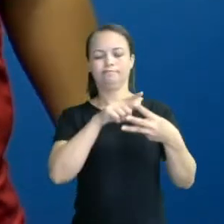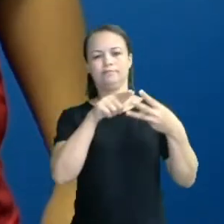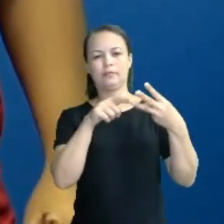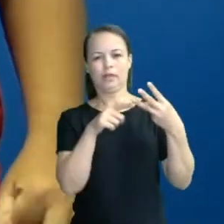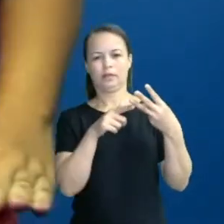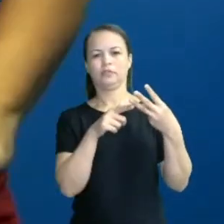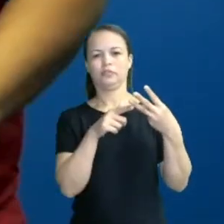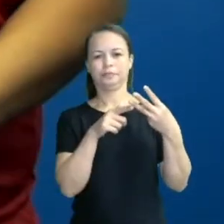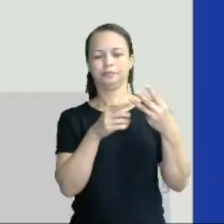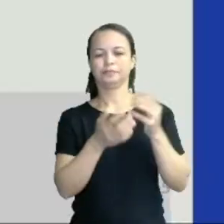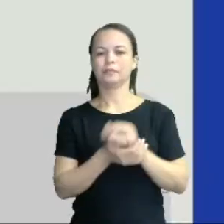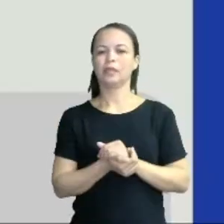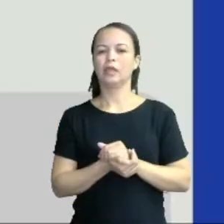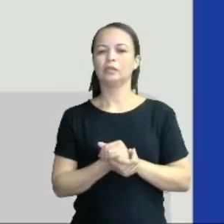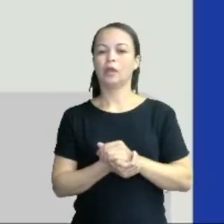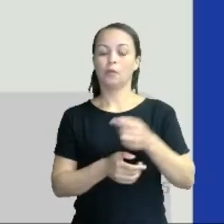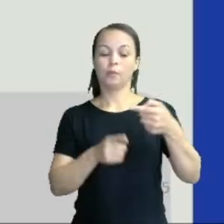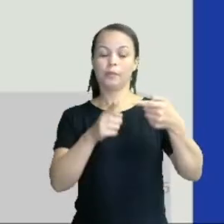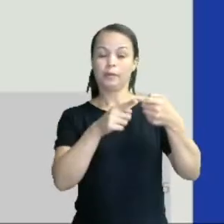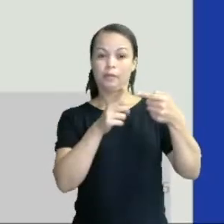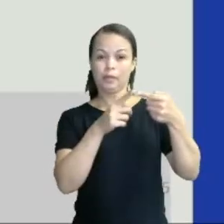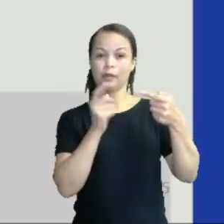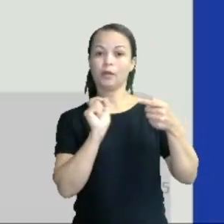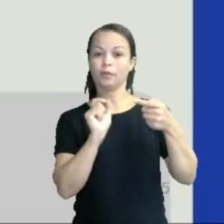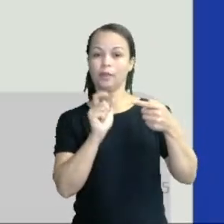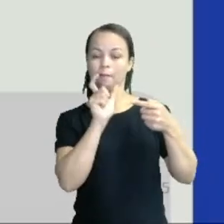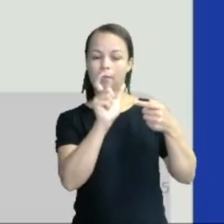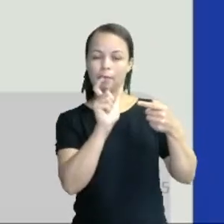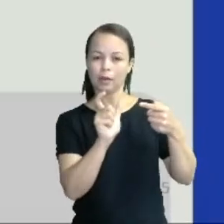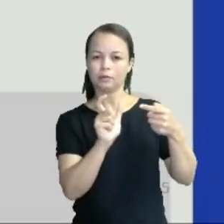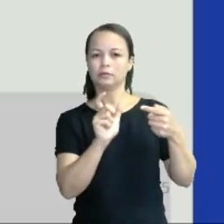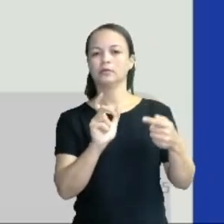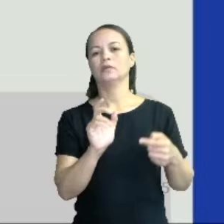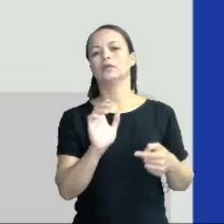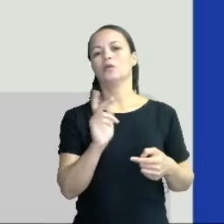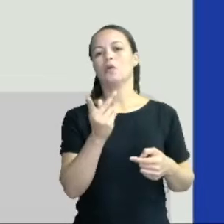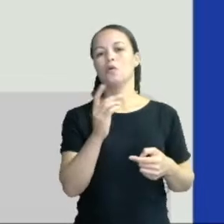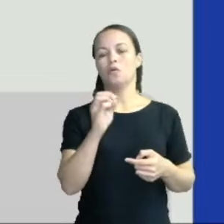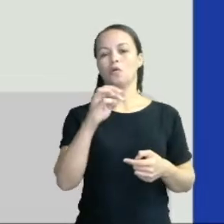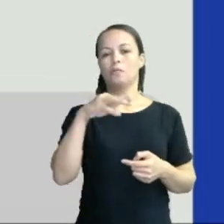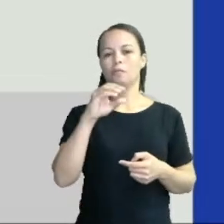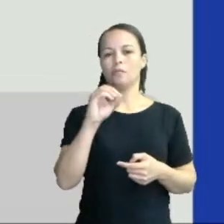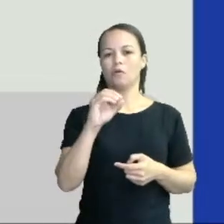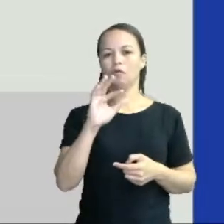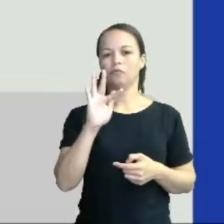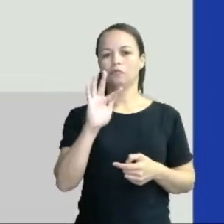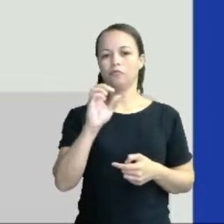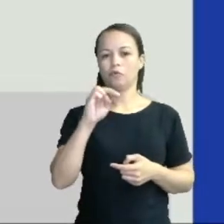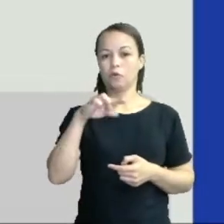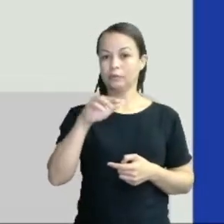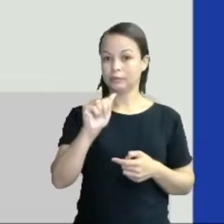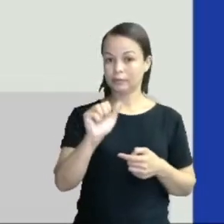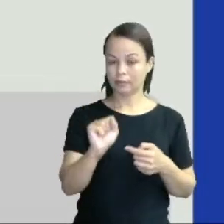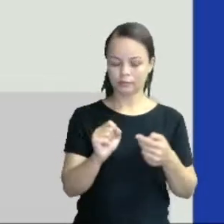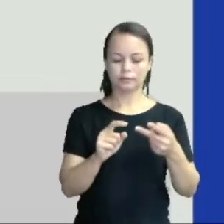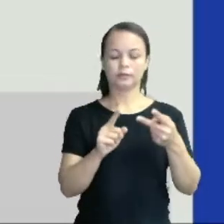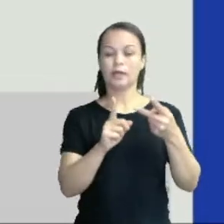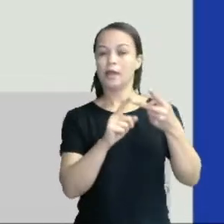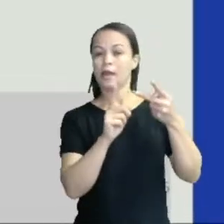3. Primeira delas, palavras homófonas, certo? A segunda